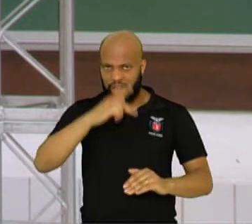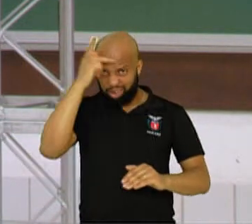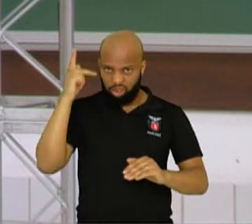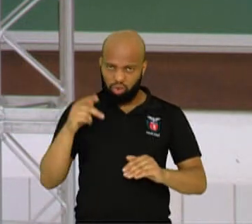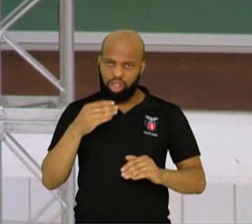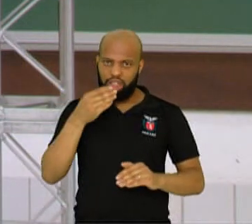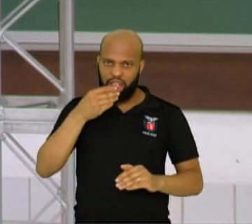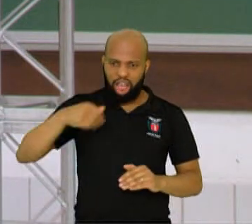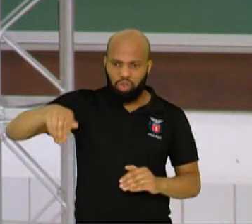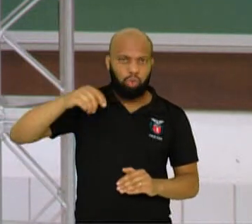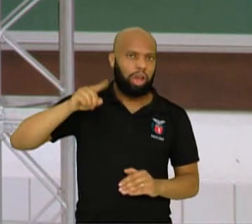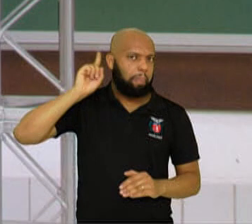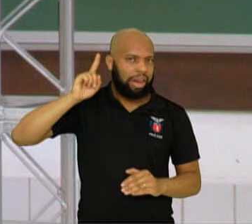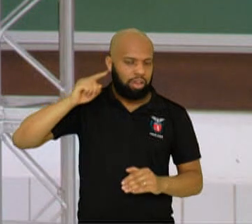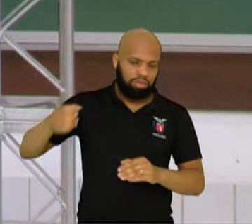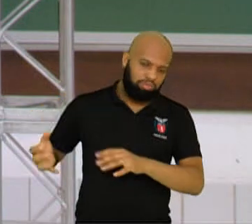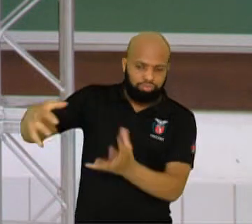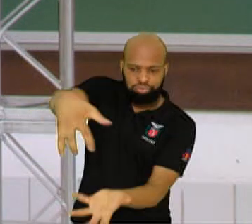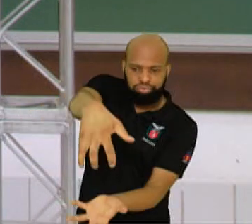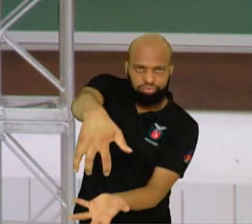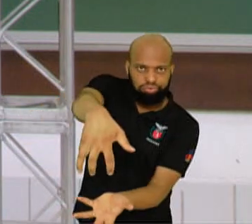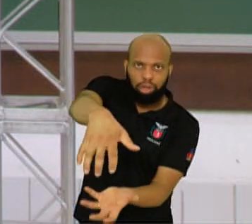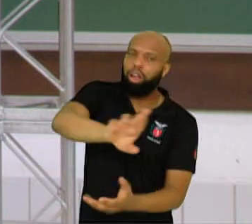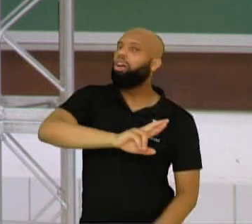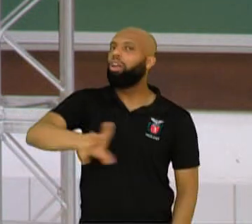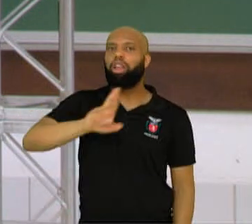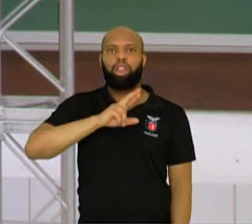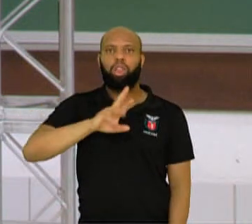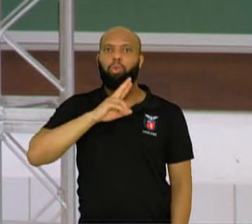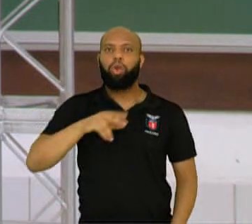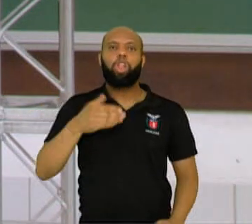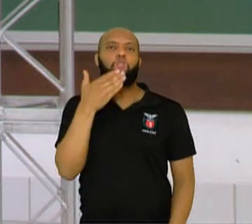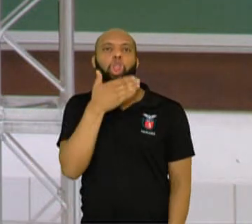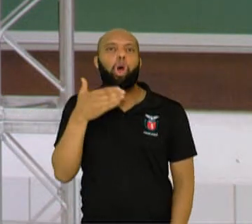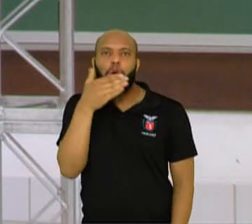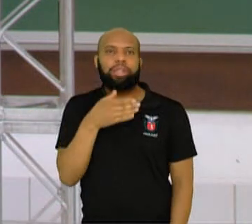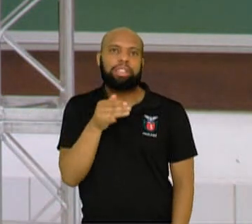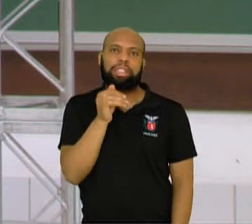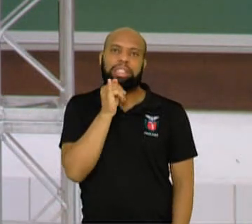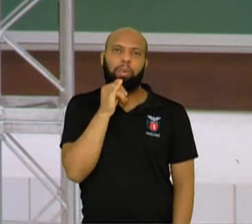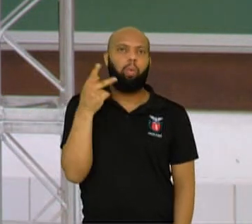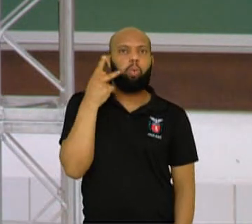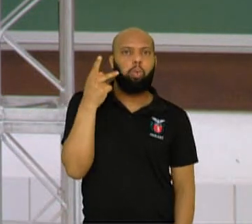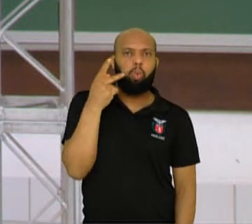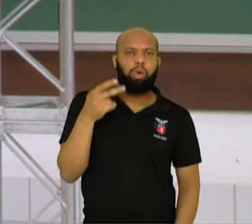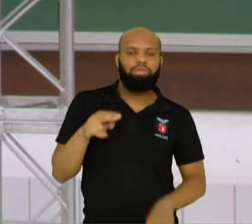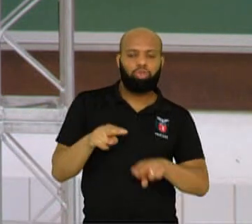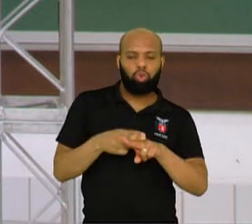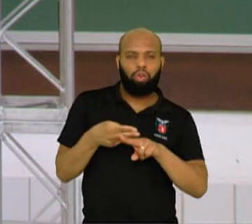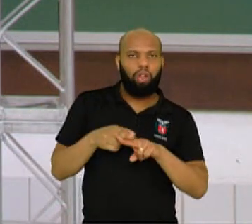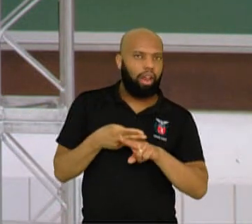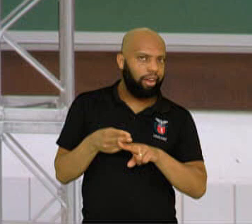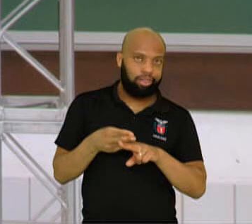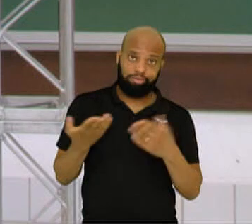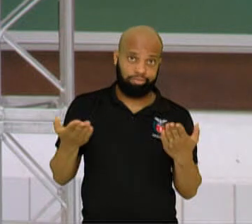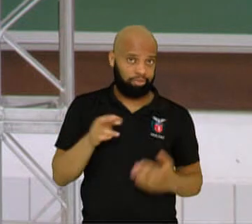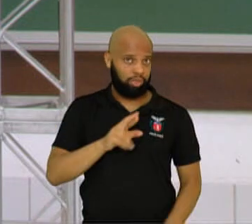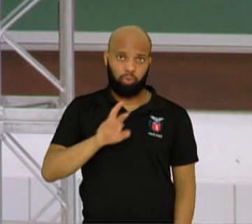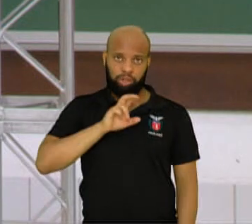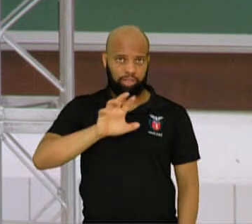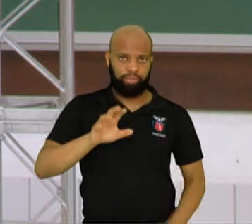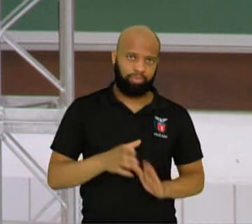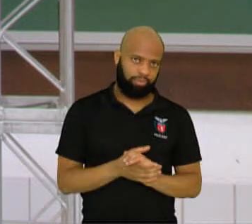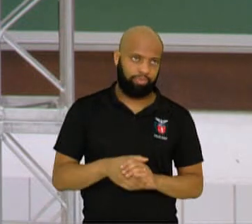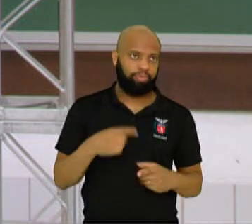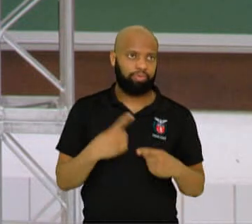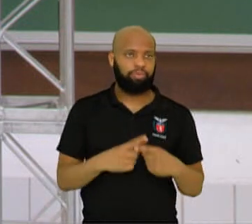açúcar, aquele branco de mesa que nós usamos. Essa água não é docinha como uma bala, como um chocolate.